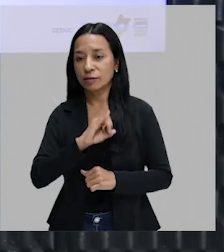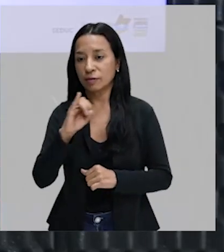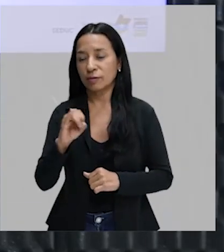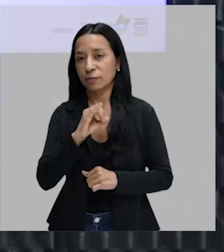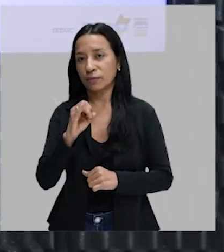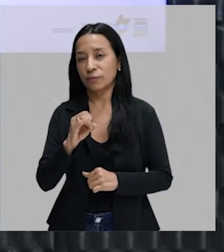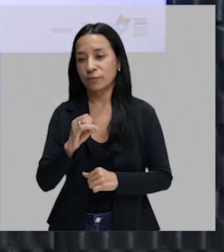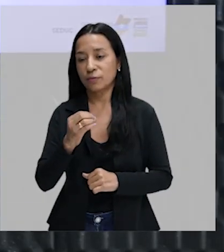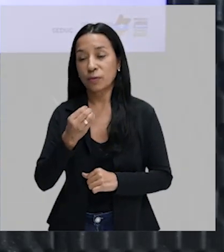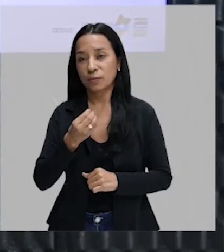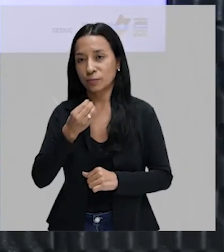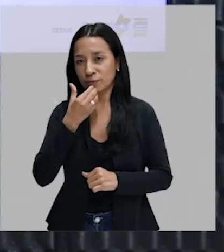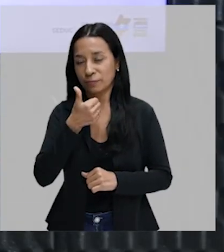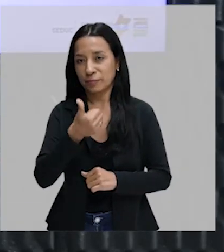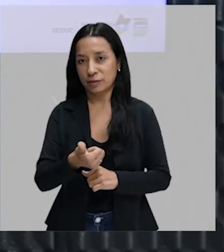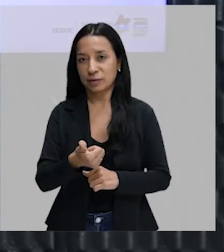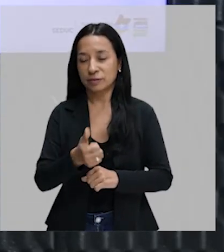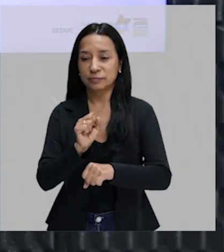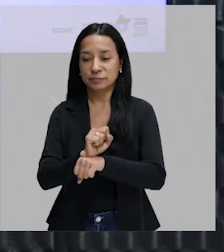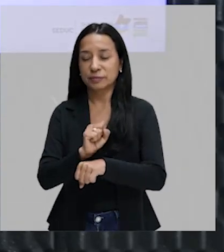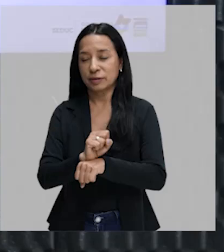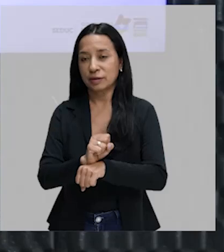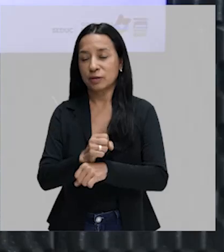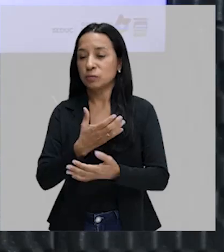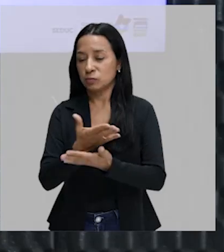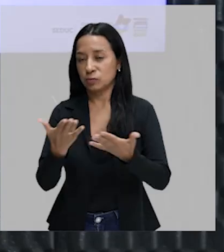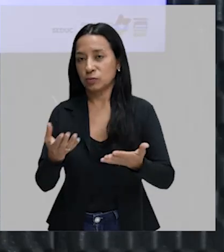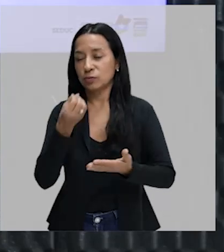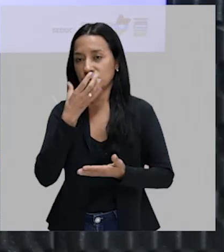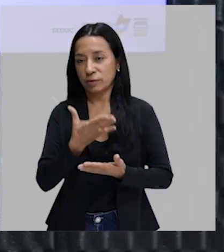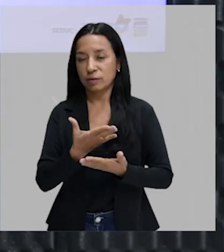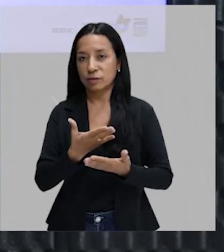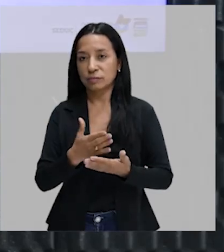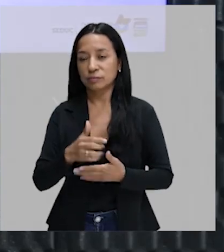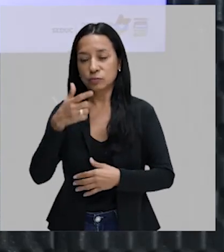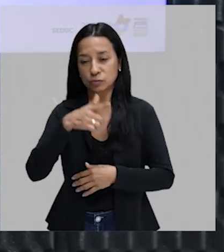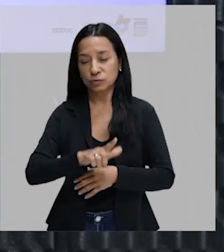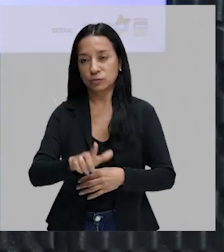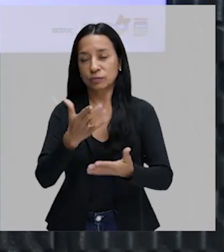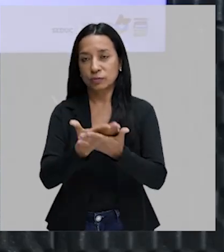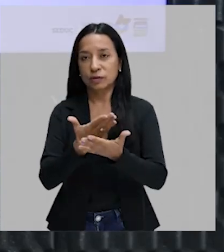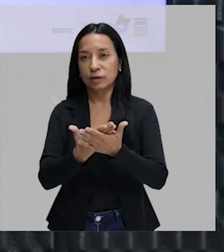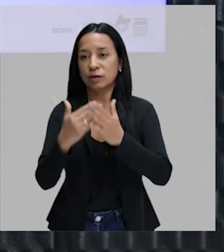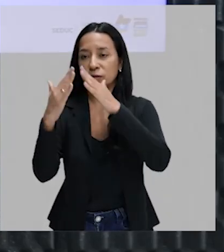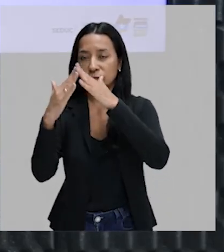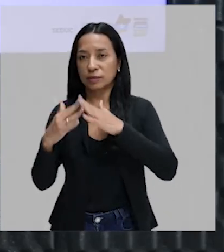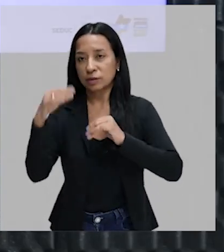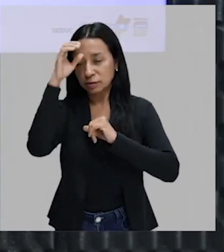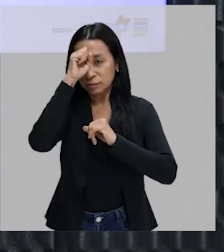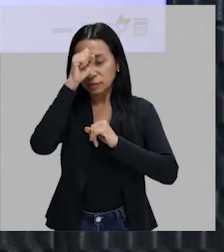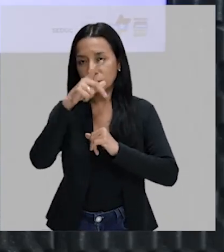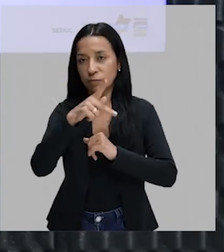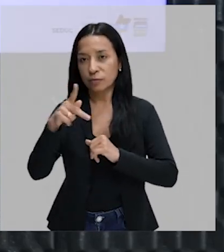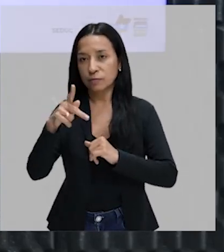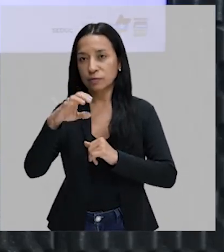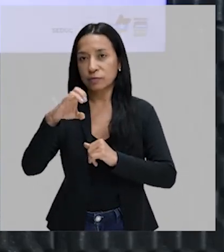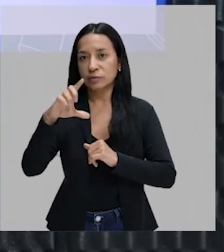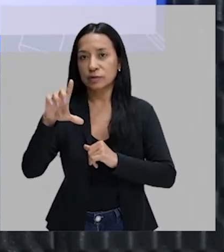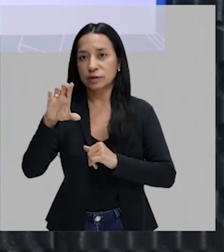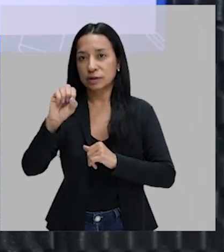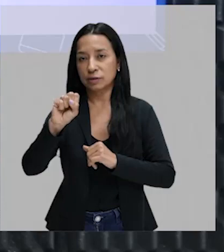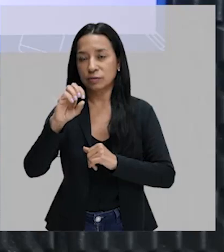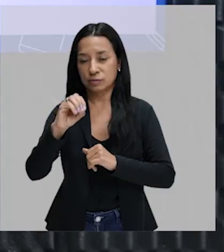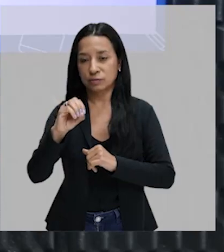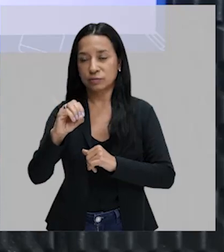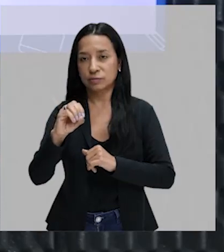aí, pessoal, como vocês estão? Eu espero que todos estejam bem. Vamos para mais uma aula de biologia do Fica em Casa Aprendendo. Eu sou o professor Celso Ramos